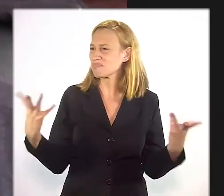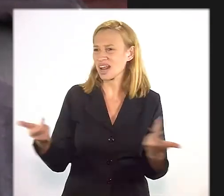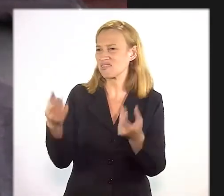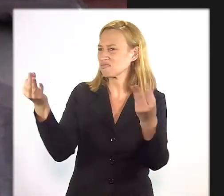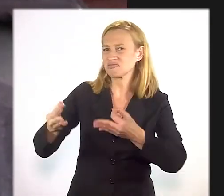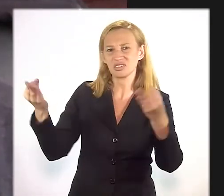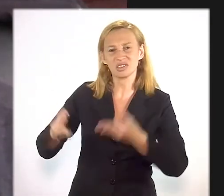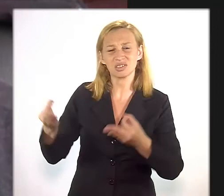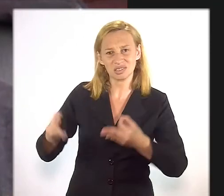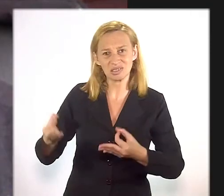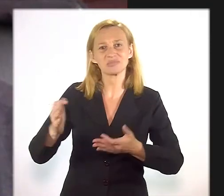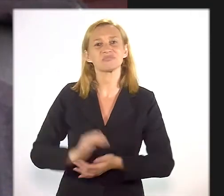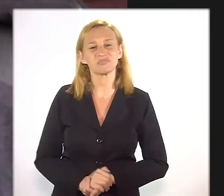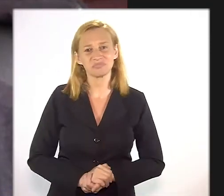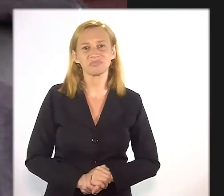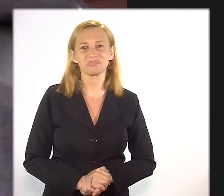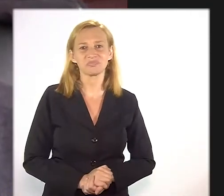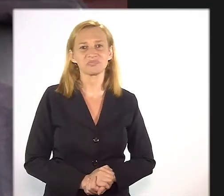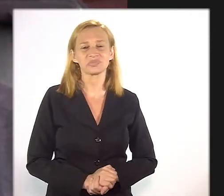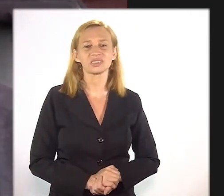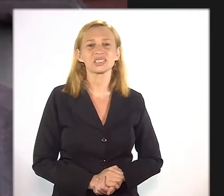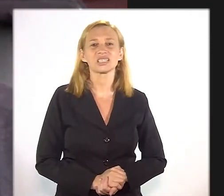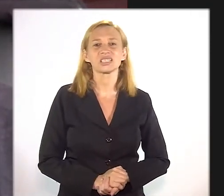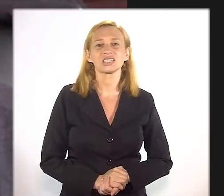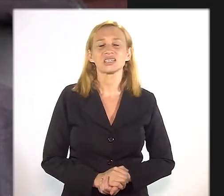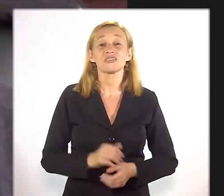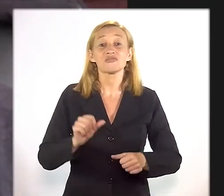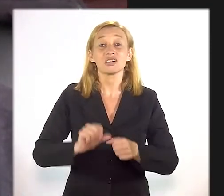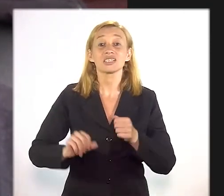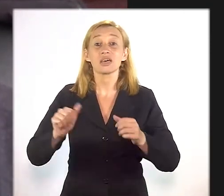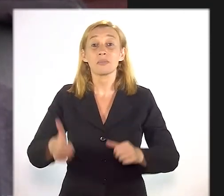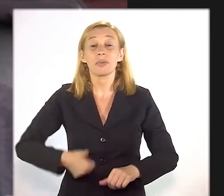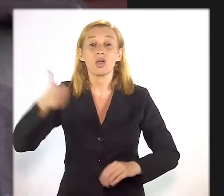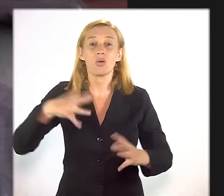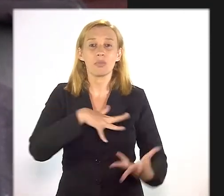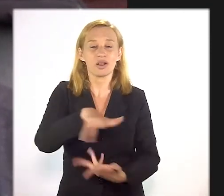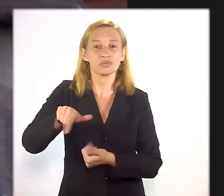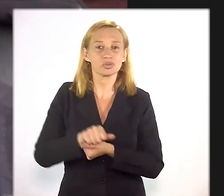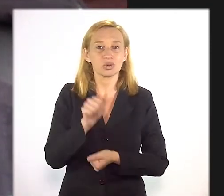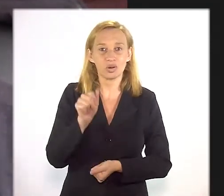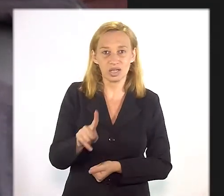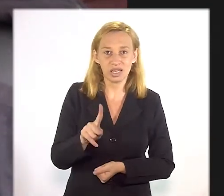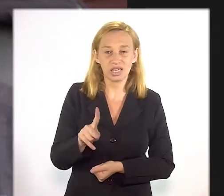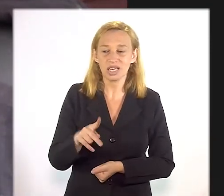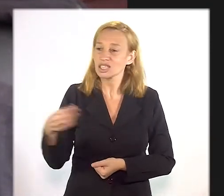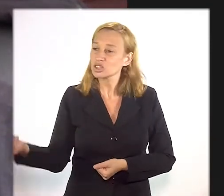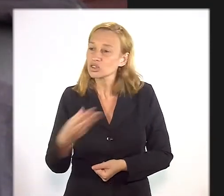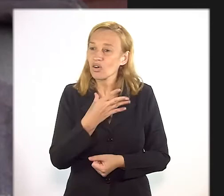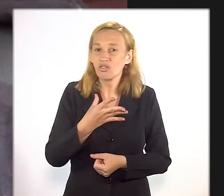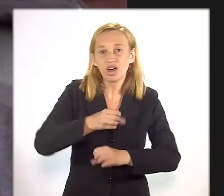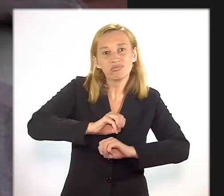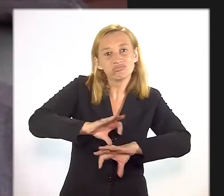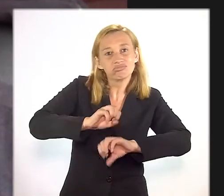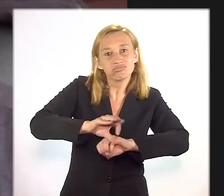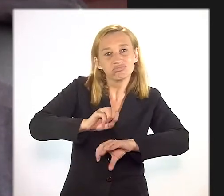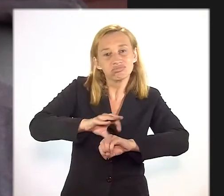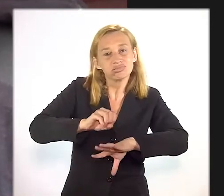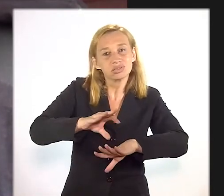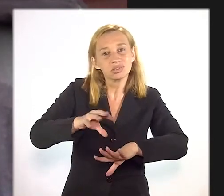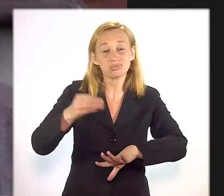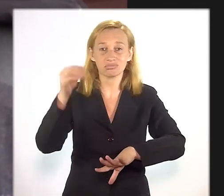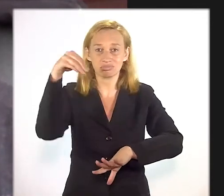humanos extraordinários. Eles produzem uma nova educação para o mundo, ok? E essa nova